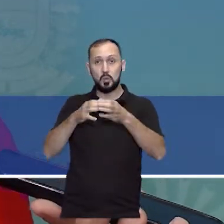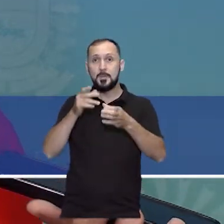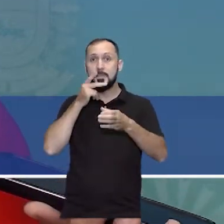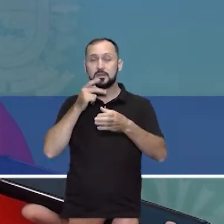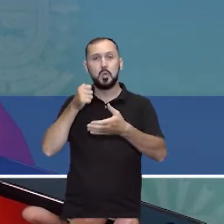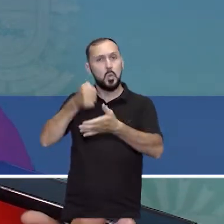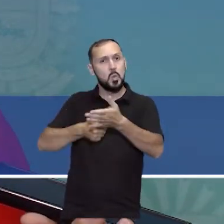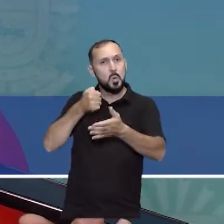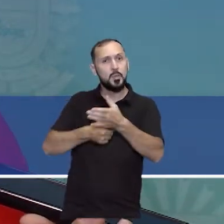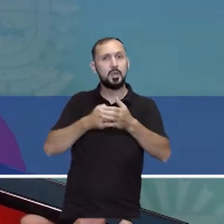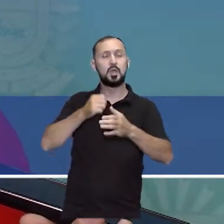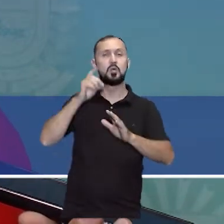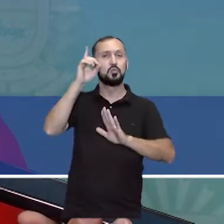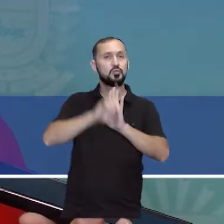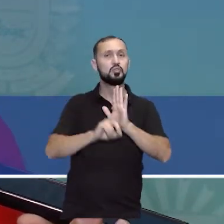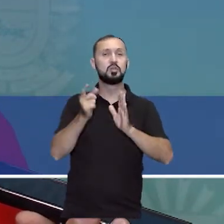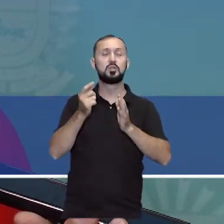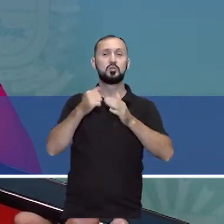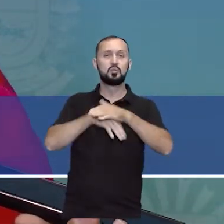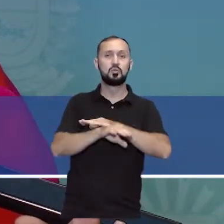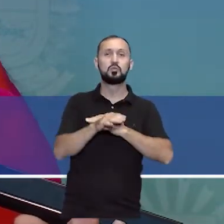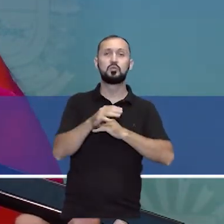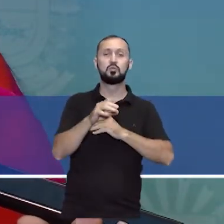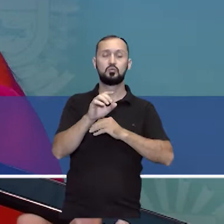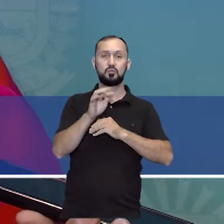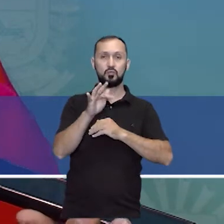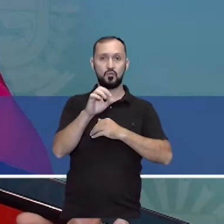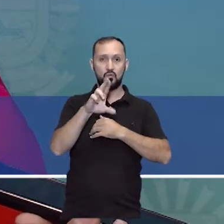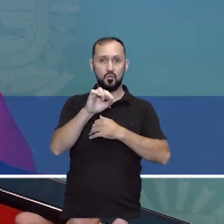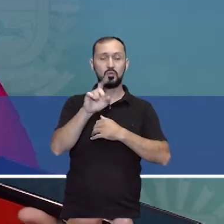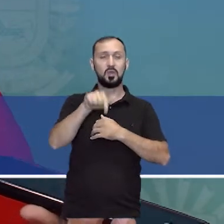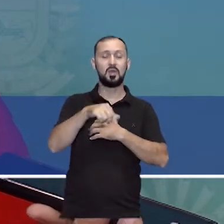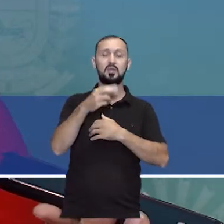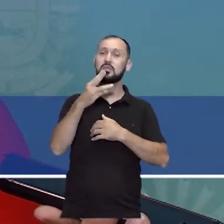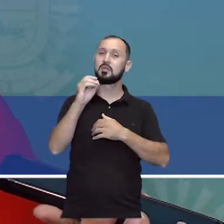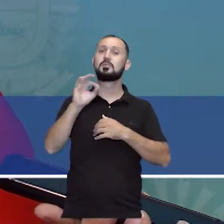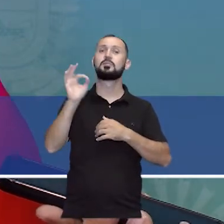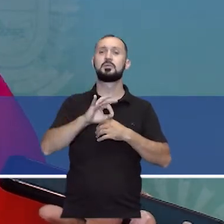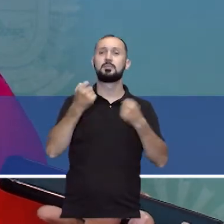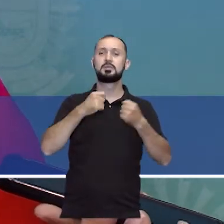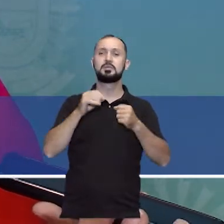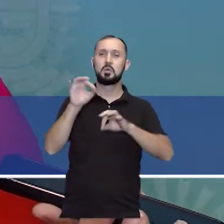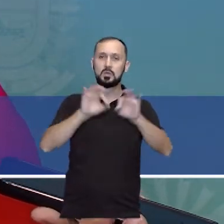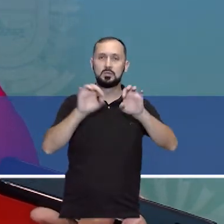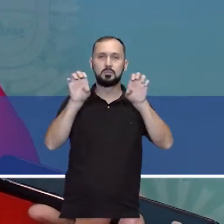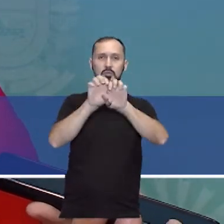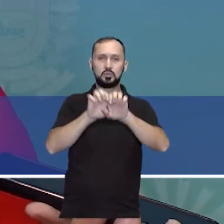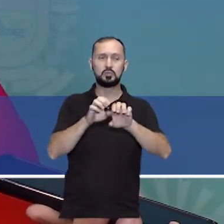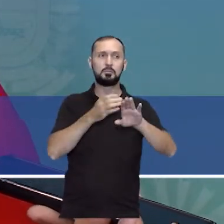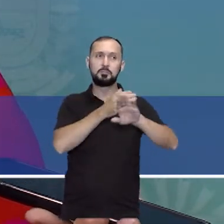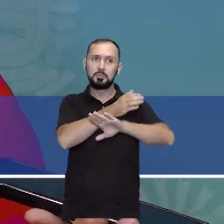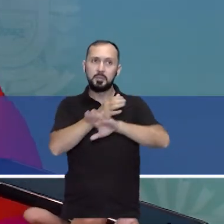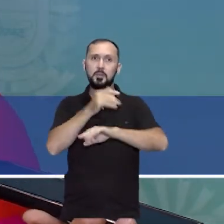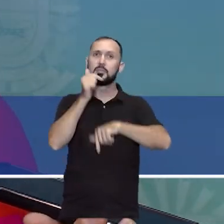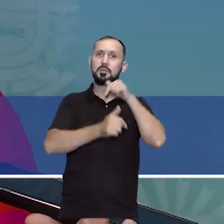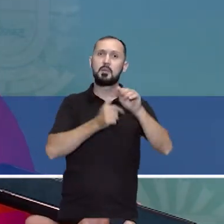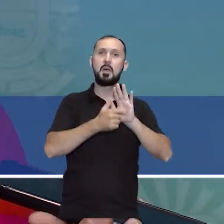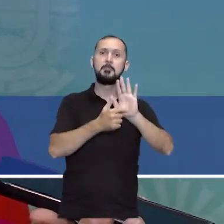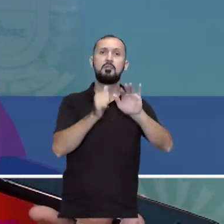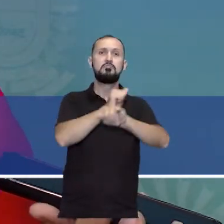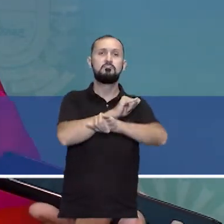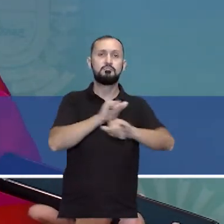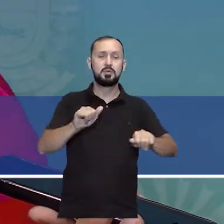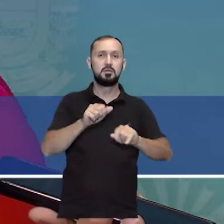essa posição dos partidos, cobrar o direito do fundo eleitoral, que hoje é 30%. Você precisa de uma estrutura para andar,